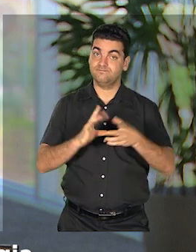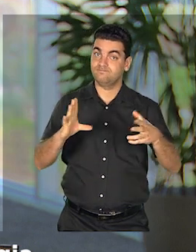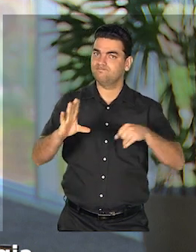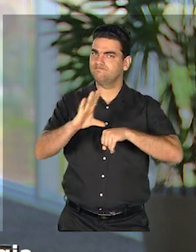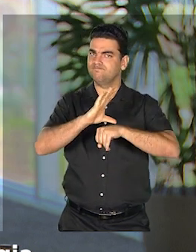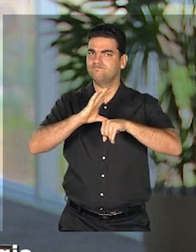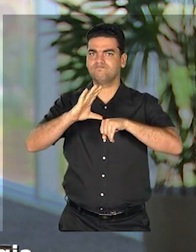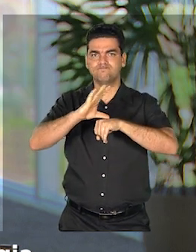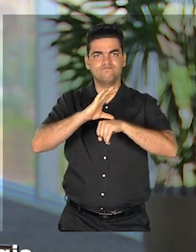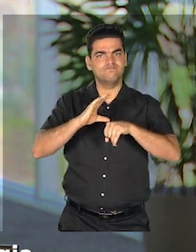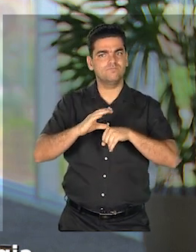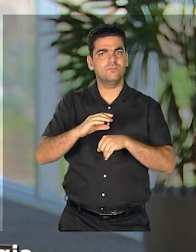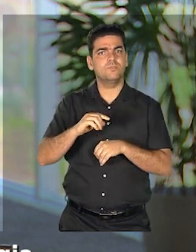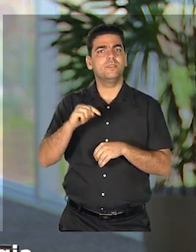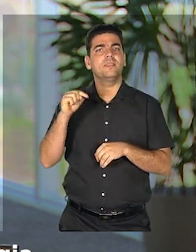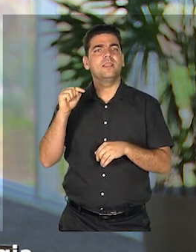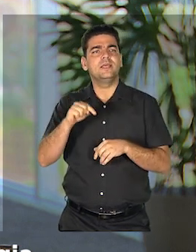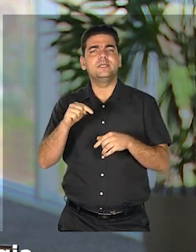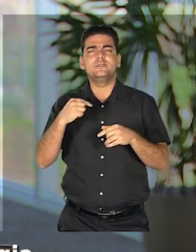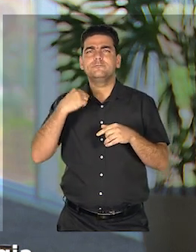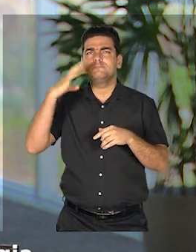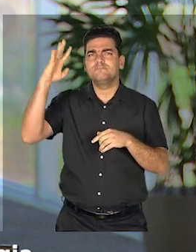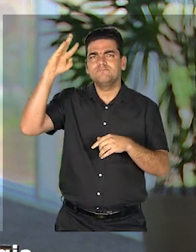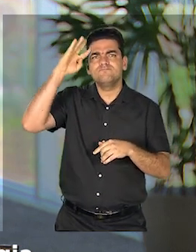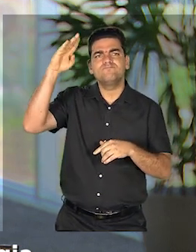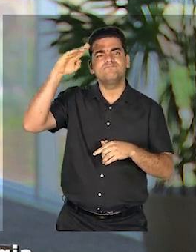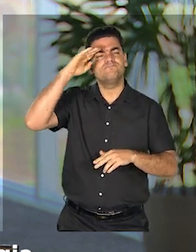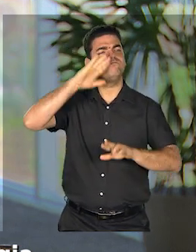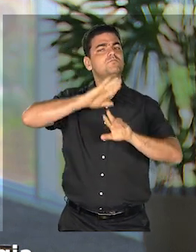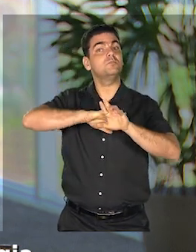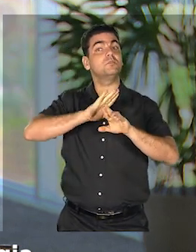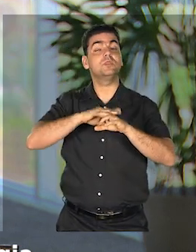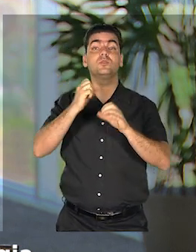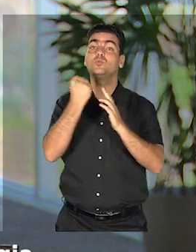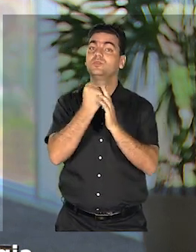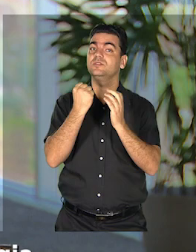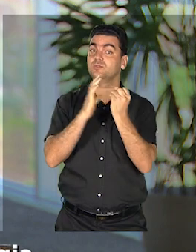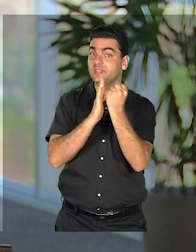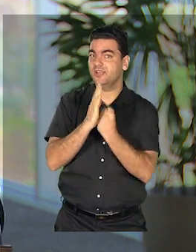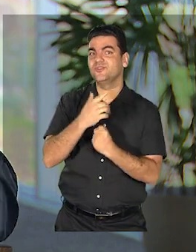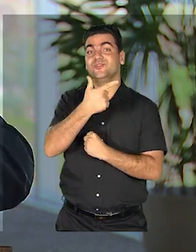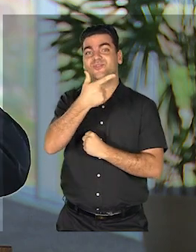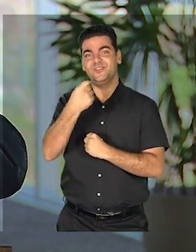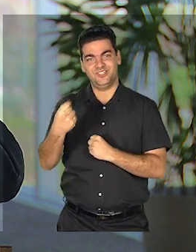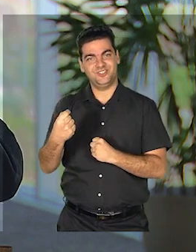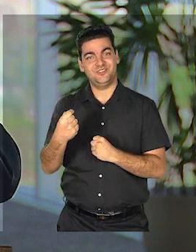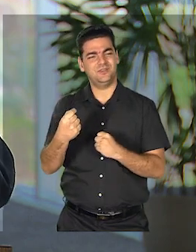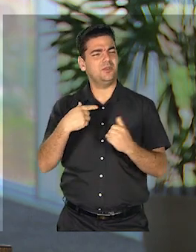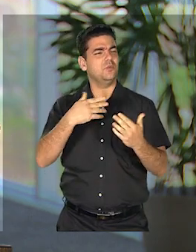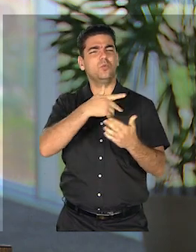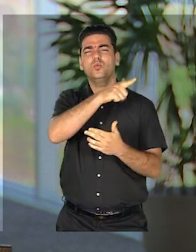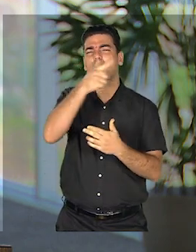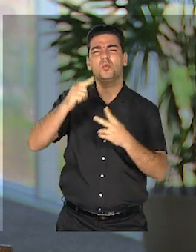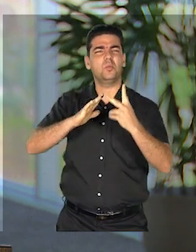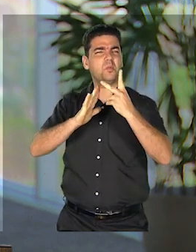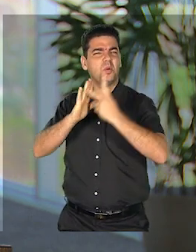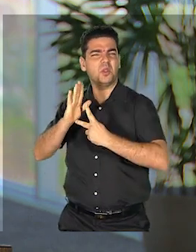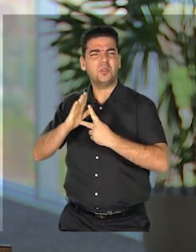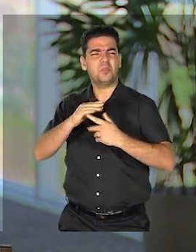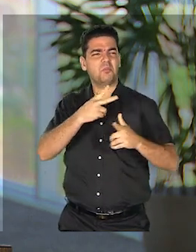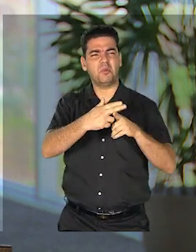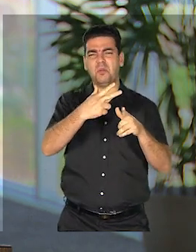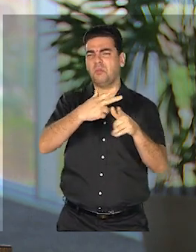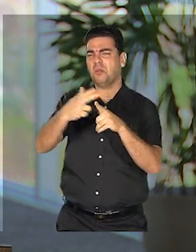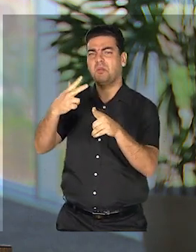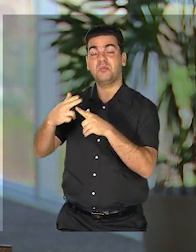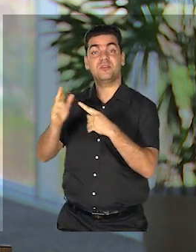e a Democracia constitucional foi a ideologia Vitoriosa do século 20 tendo derrotado todos os